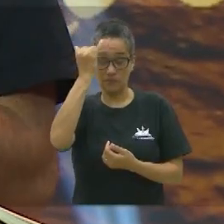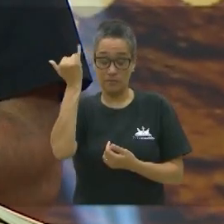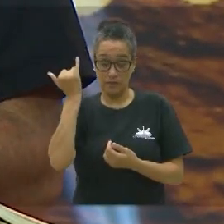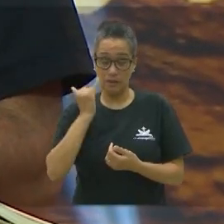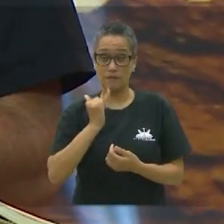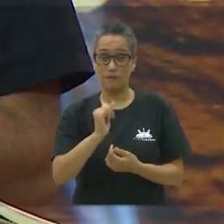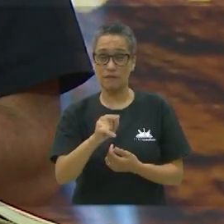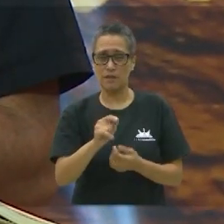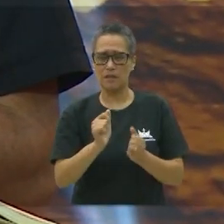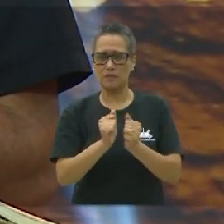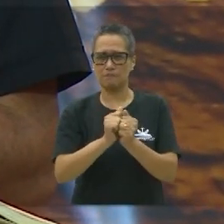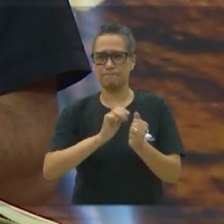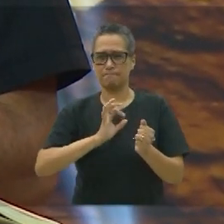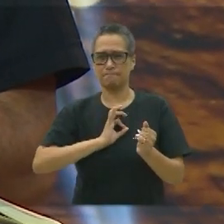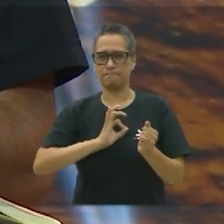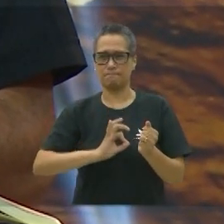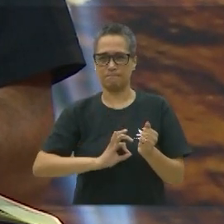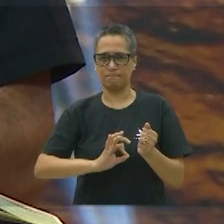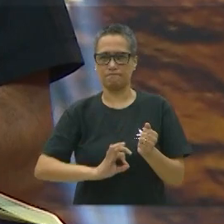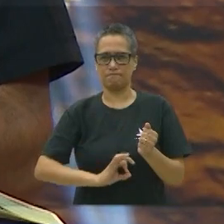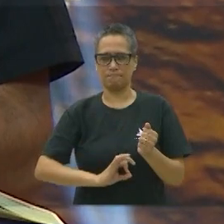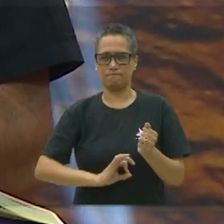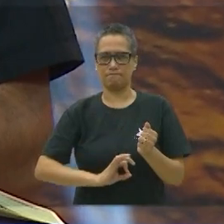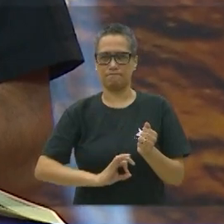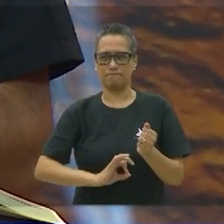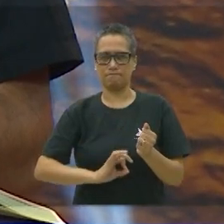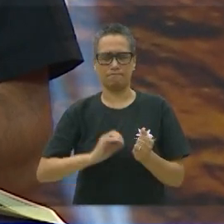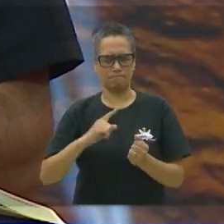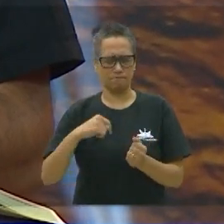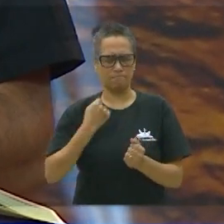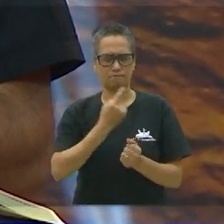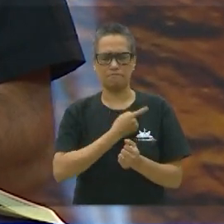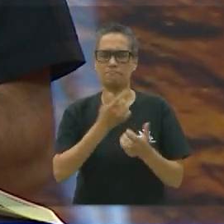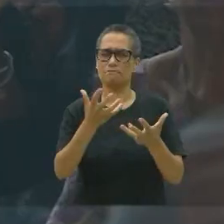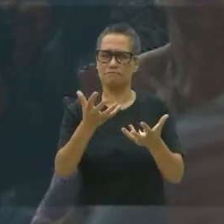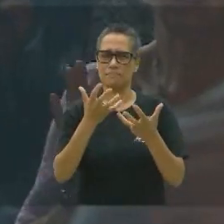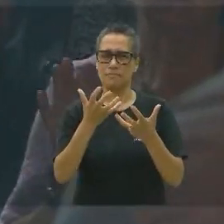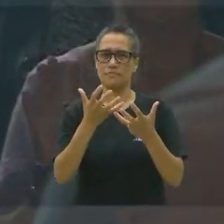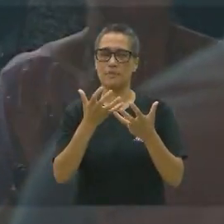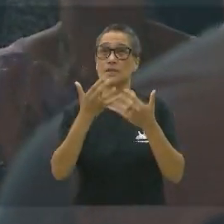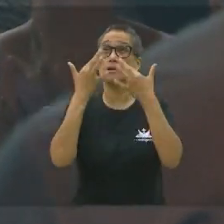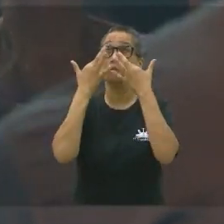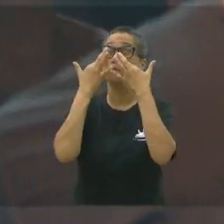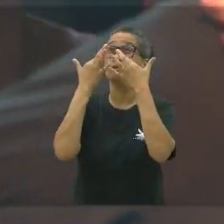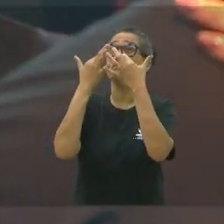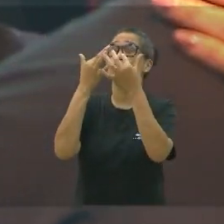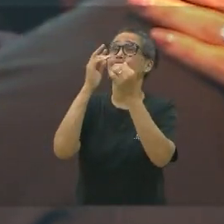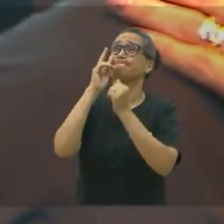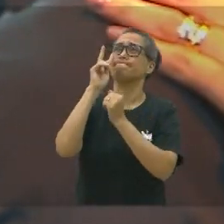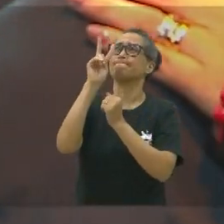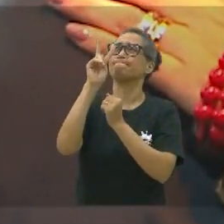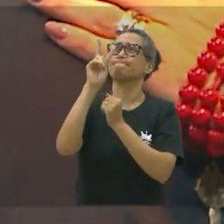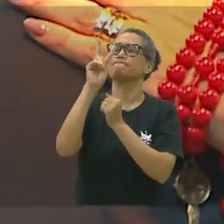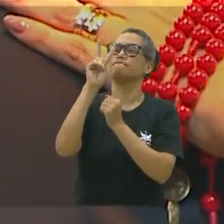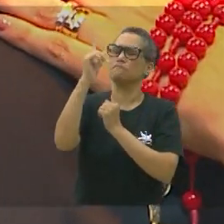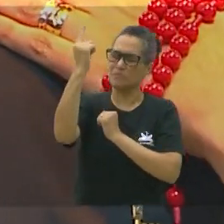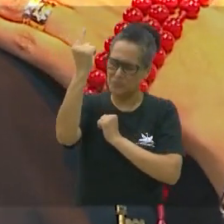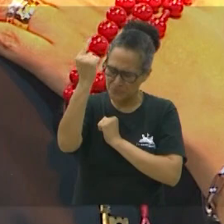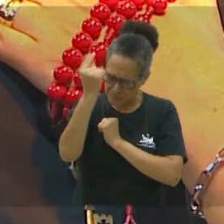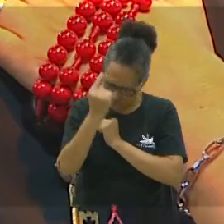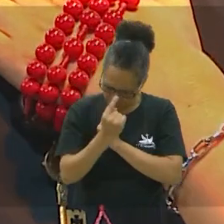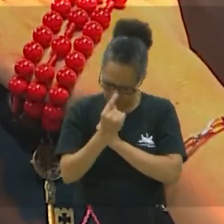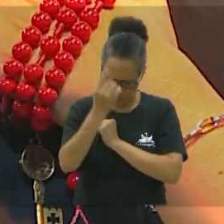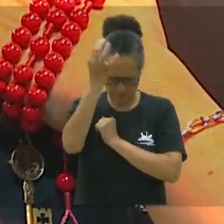através dele, fala através dele, nós queremos te ouvir, nós queremos te ouvir. Vem